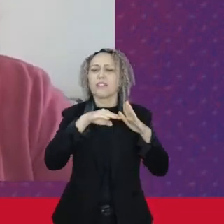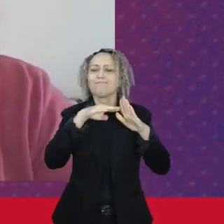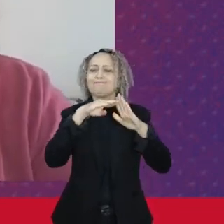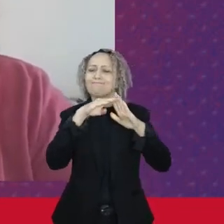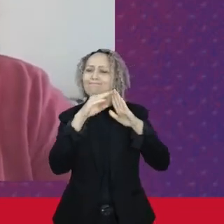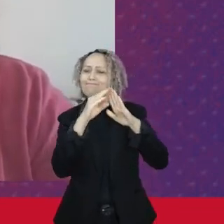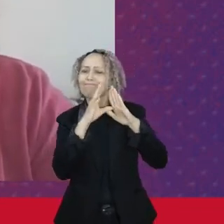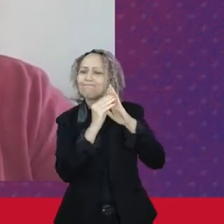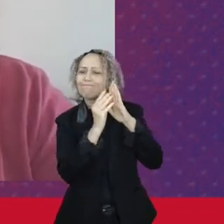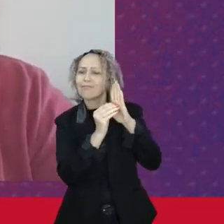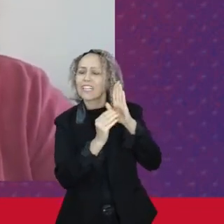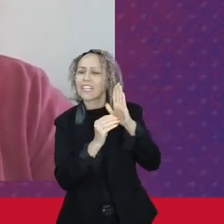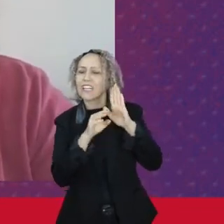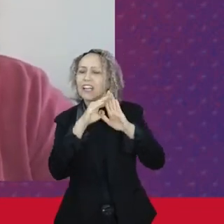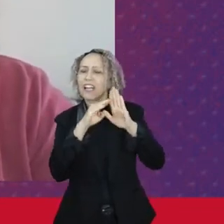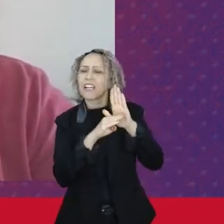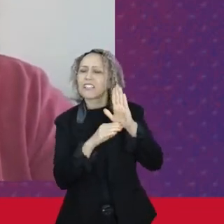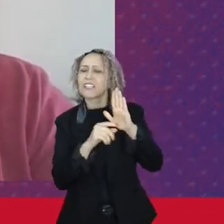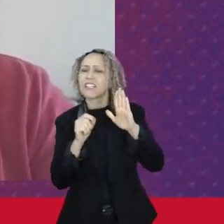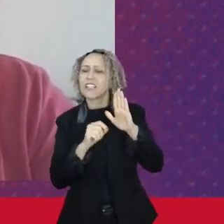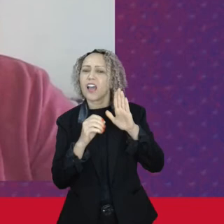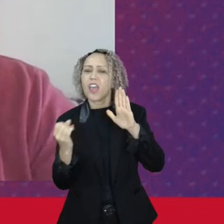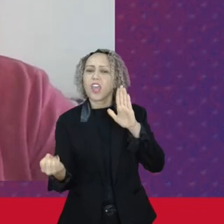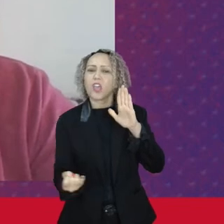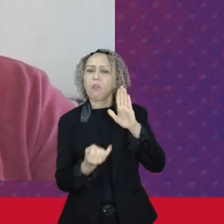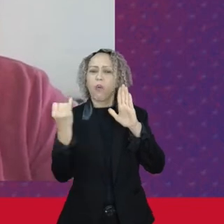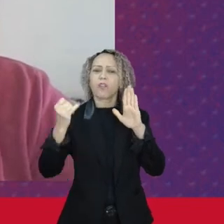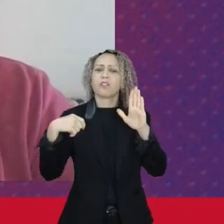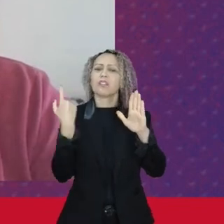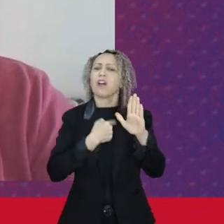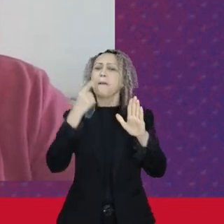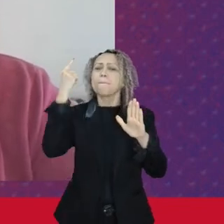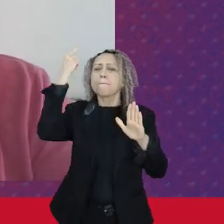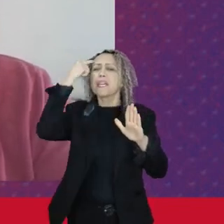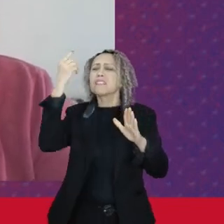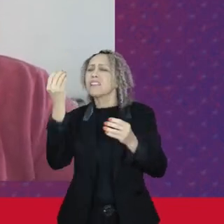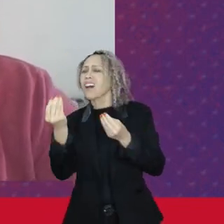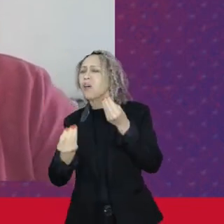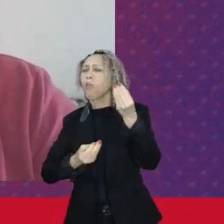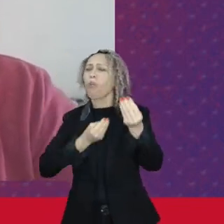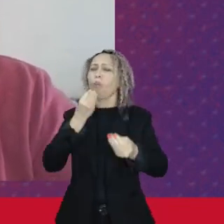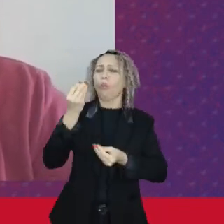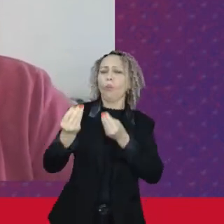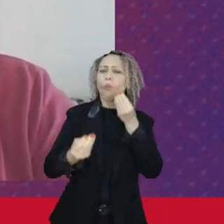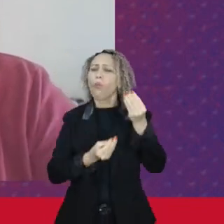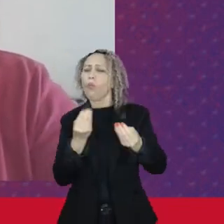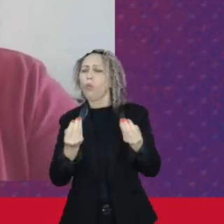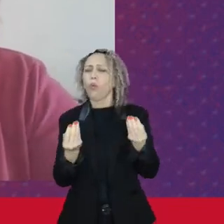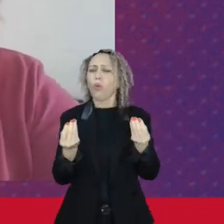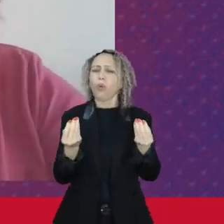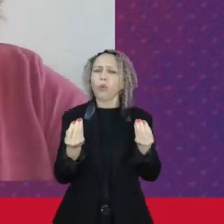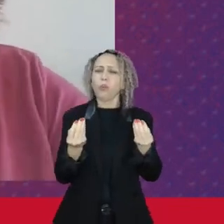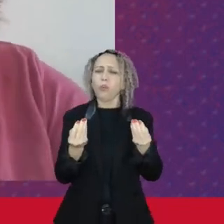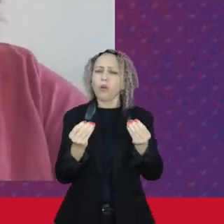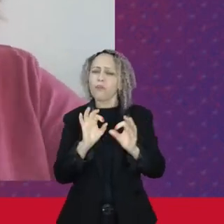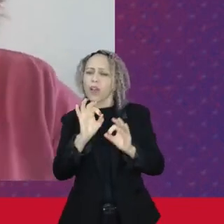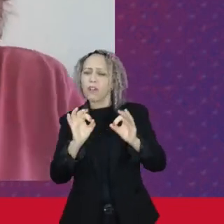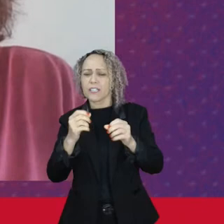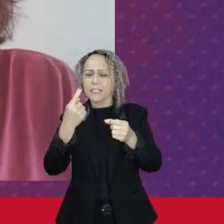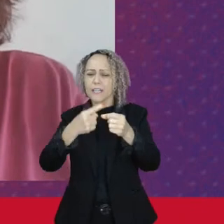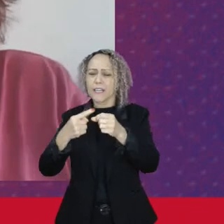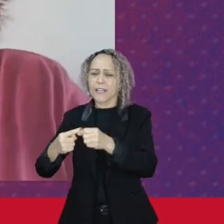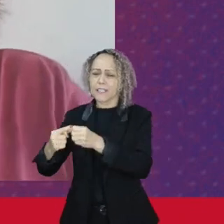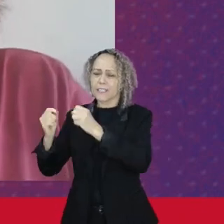importante para pensar as cidades, né? Como o recorte de gênero é uma